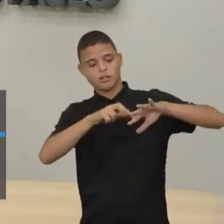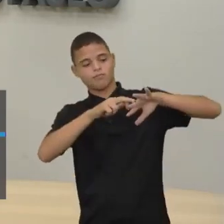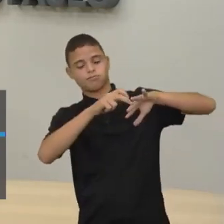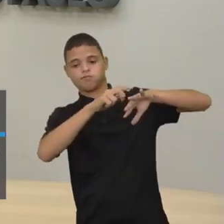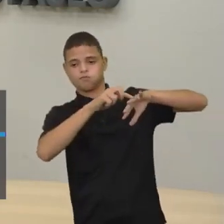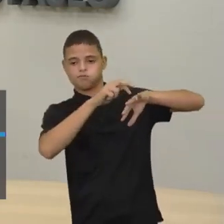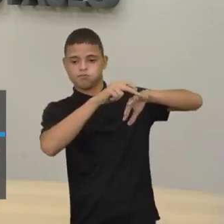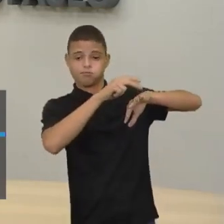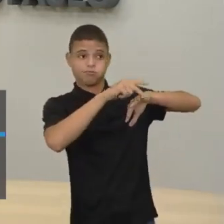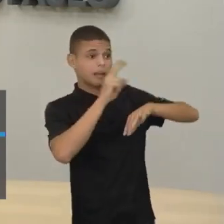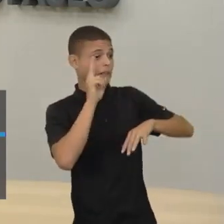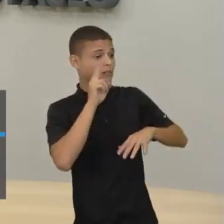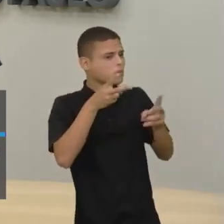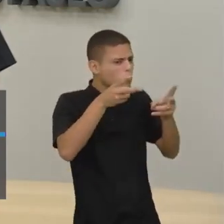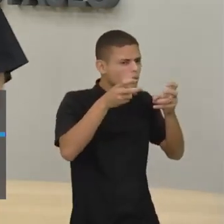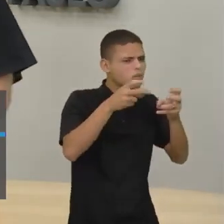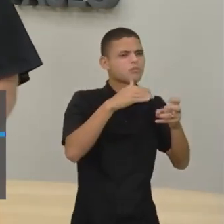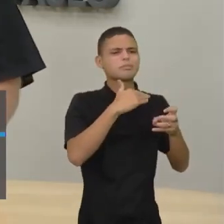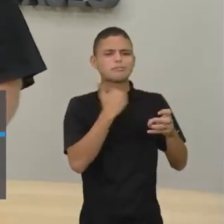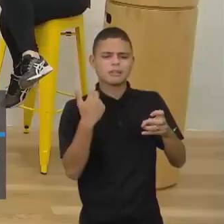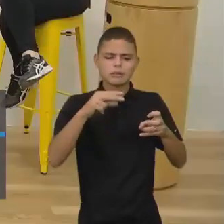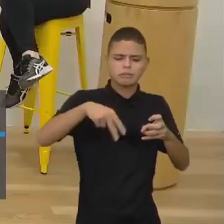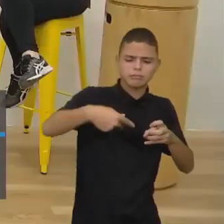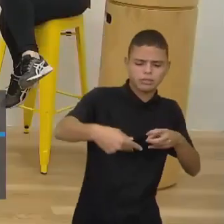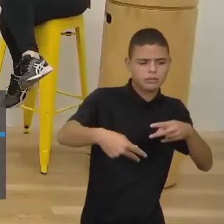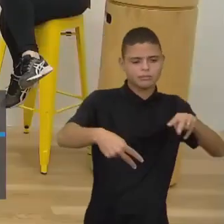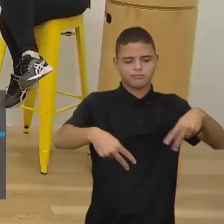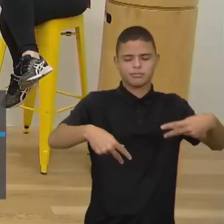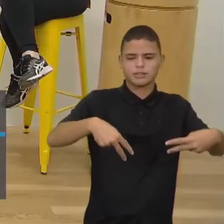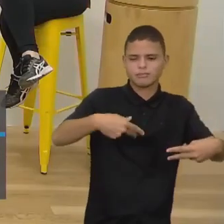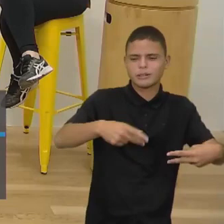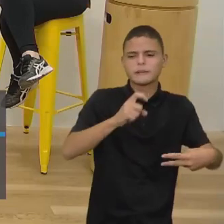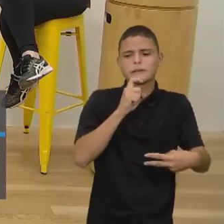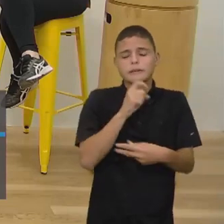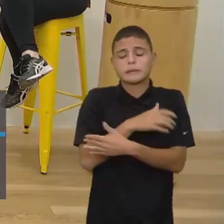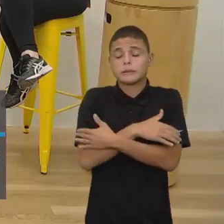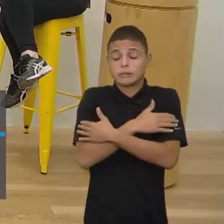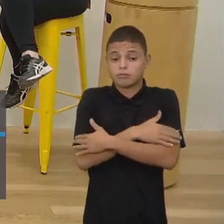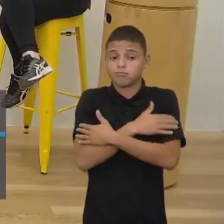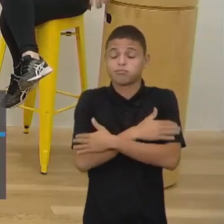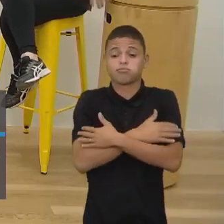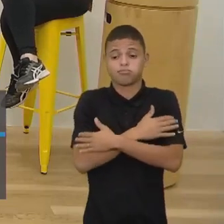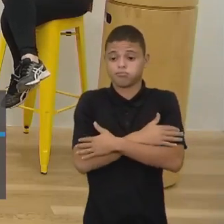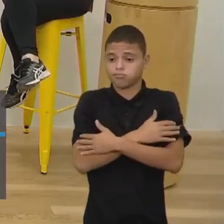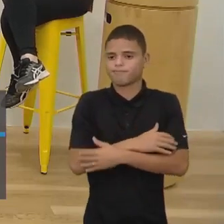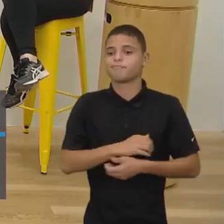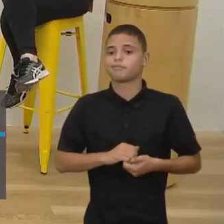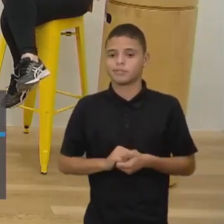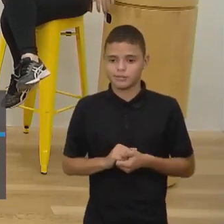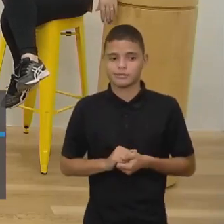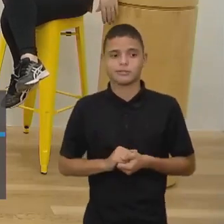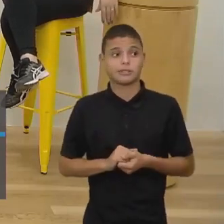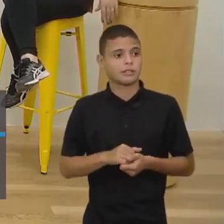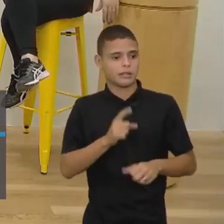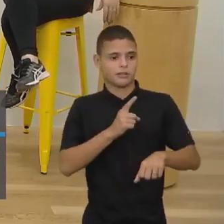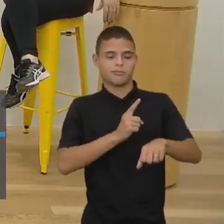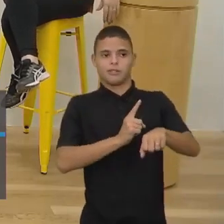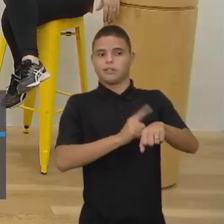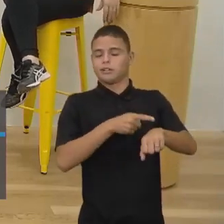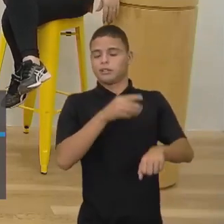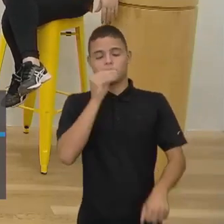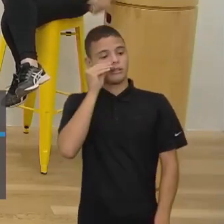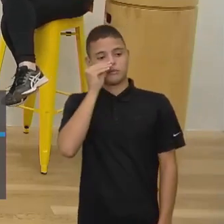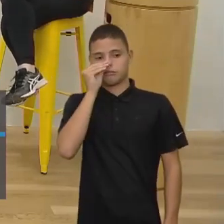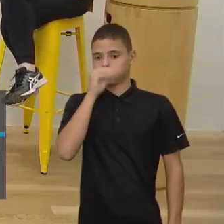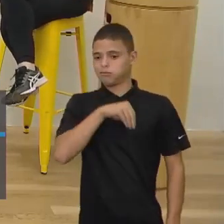lá os corpos, como é muito frio, tá lá, né, em estado... Imagina, eu acho que na hora eu desistia e descia. Só de